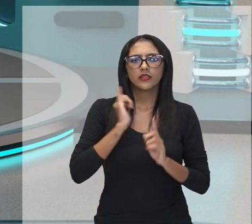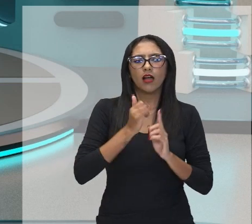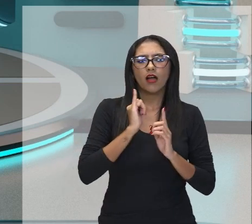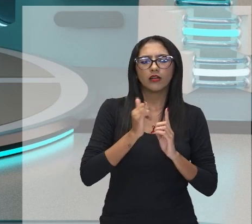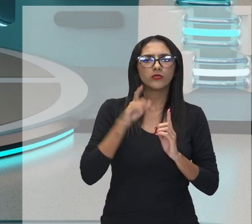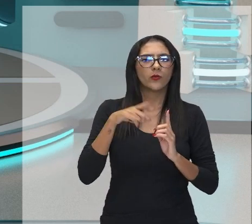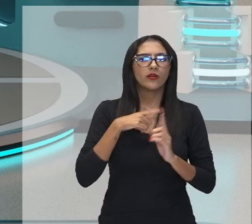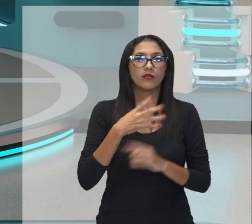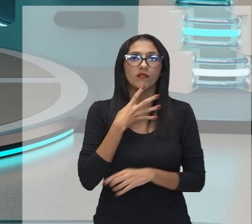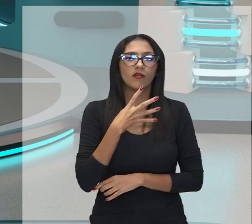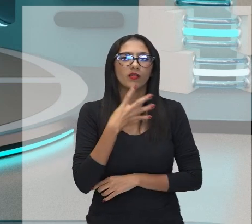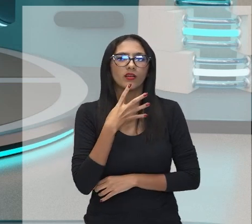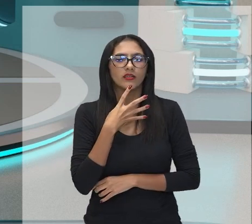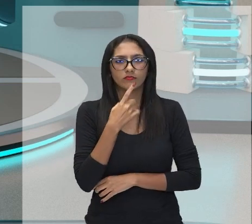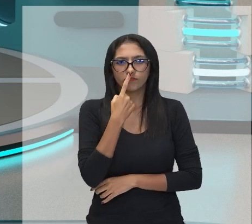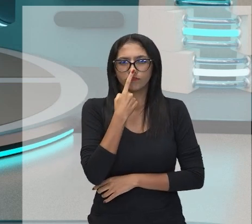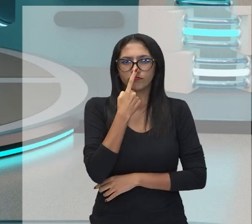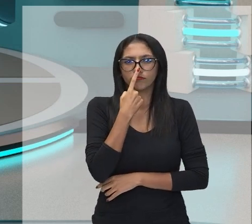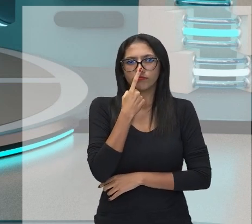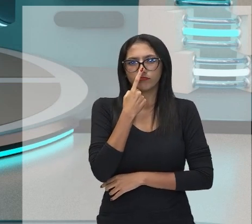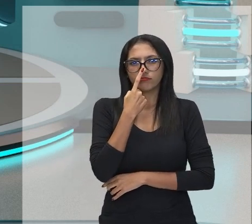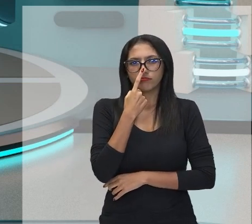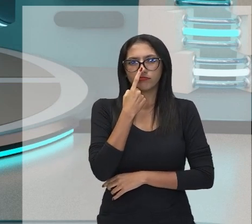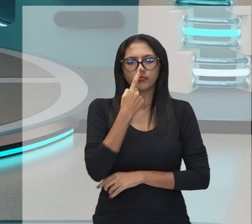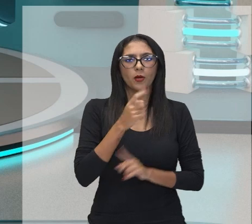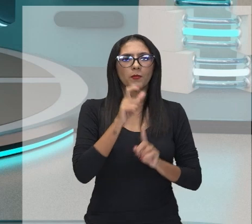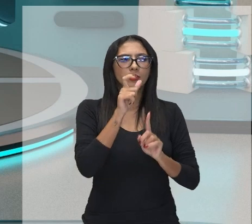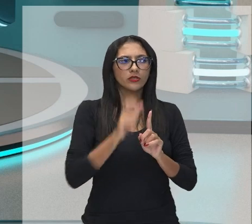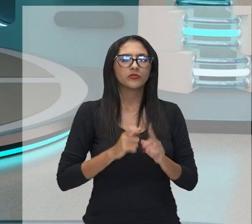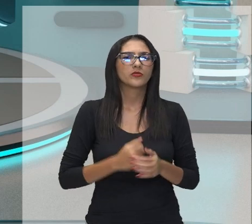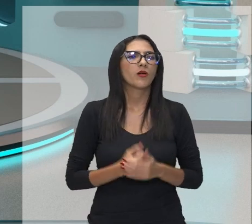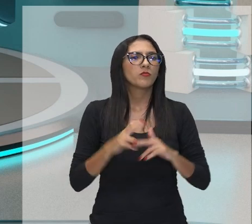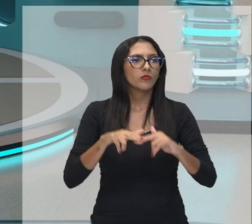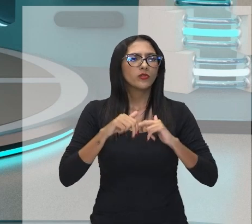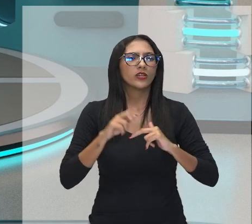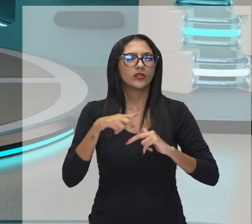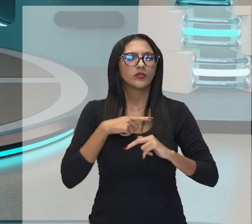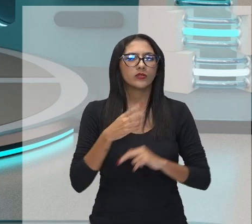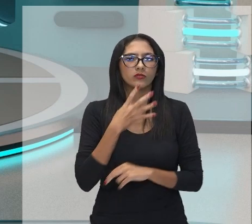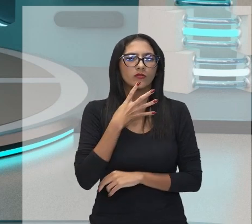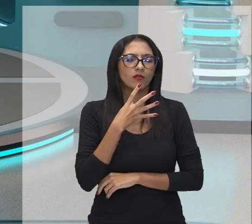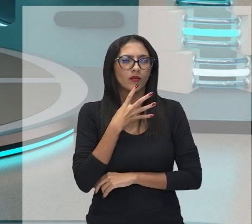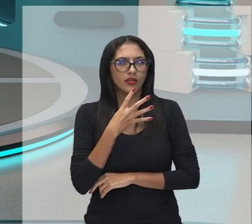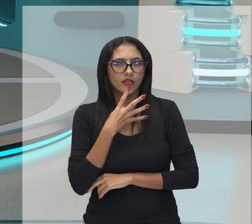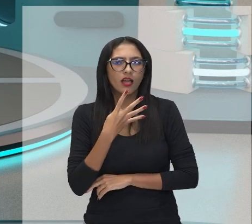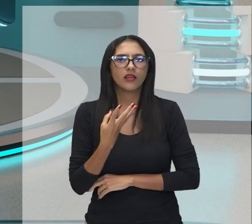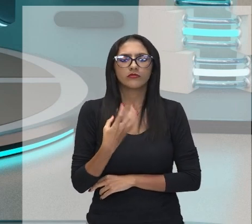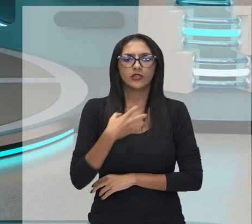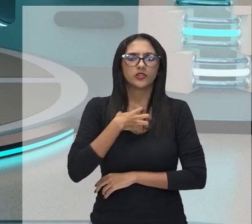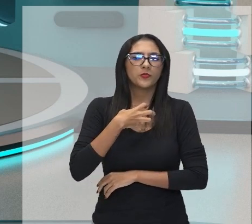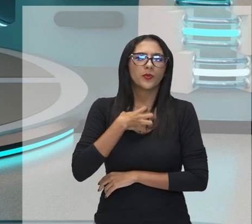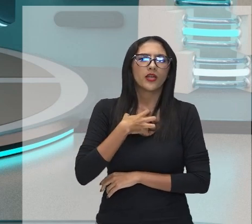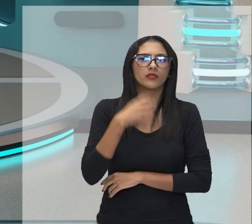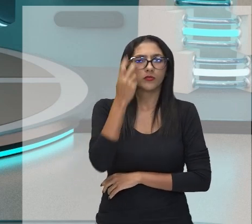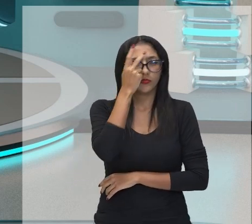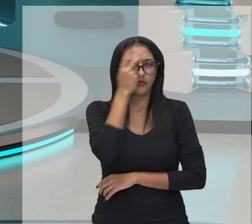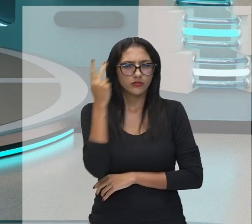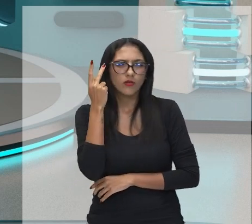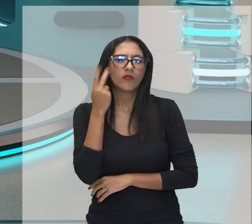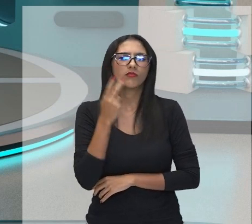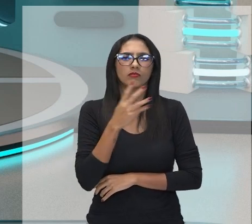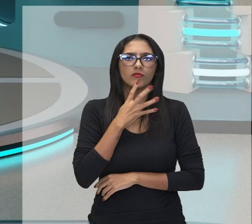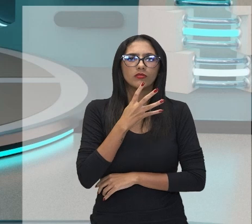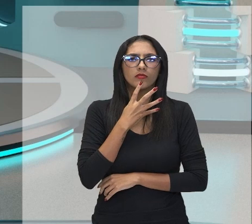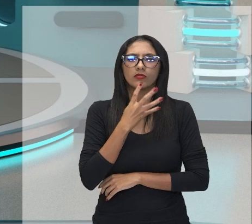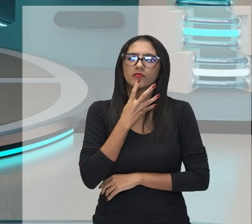o personagem de forma muito aprofundada, tanto que ele sabe o que o personagem está passando, ele sabe o que o personagem está